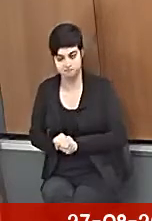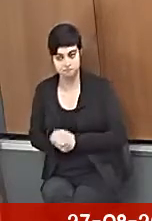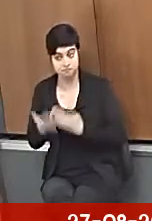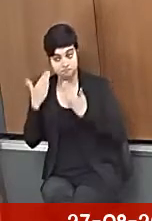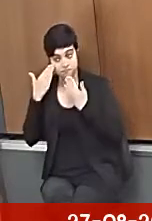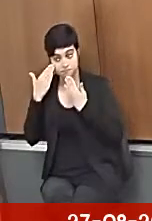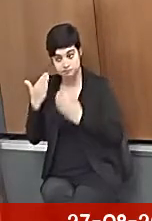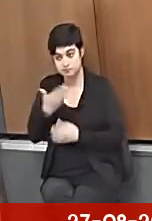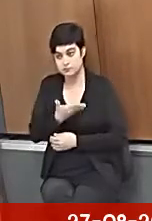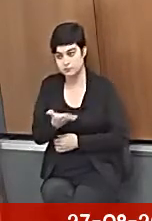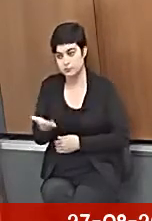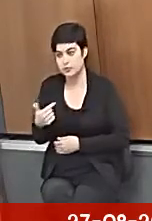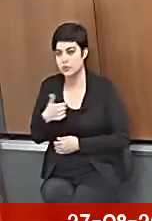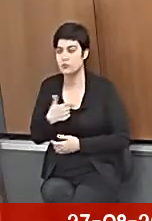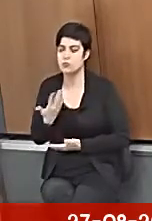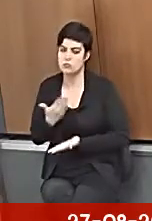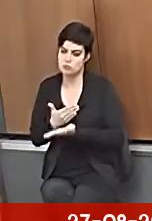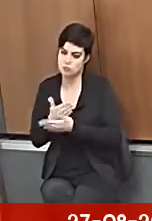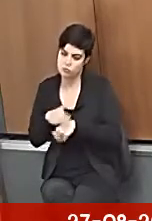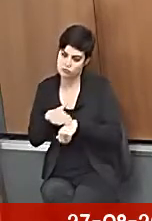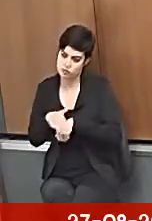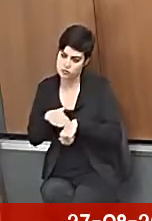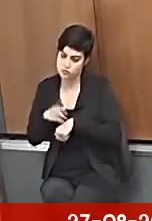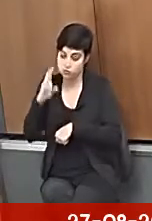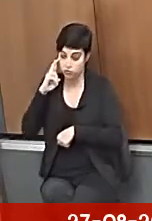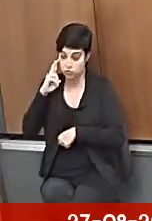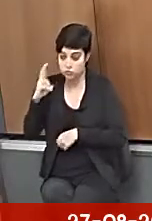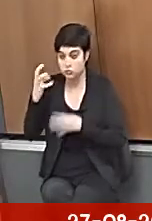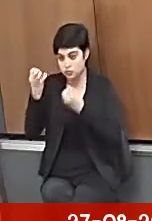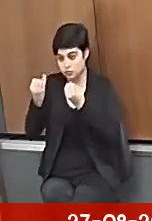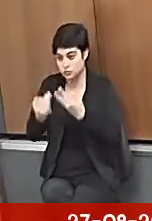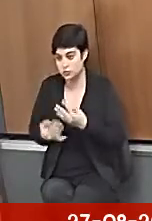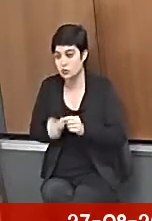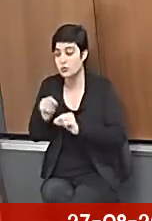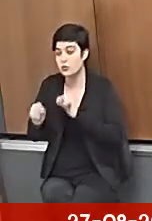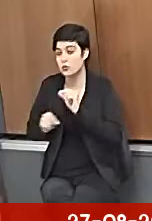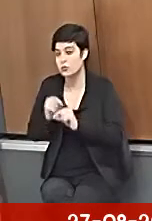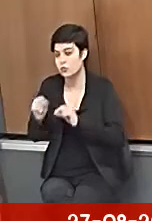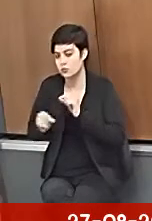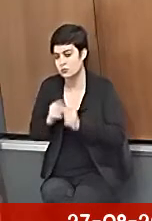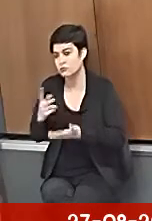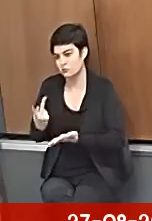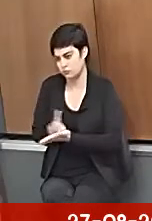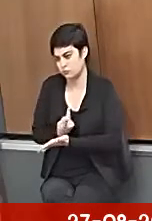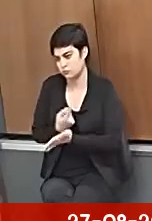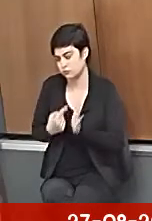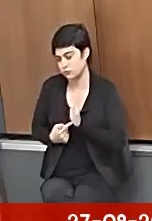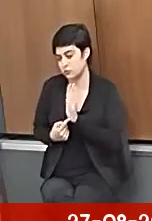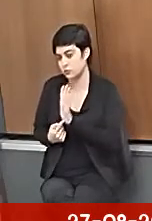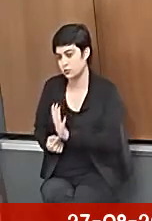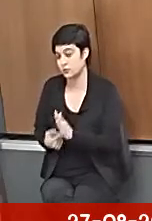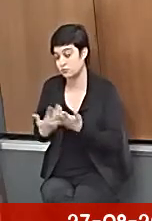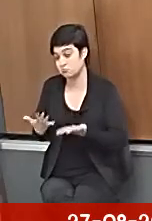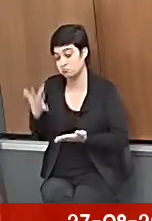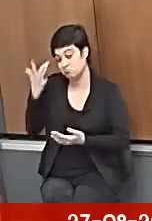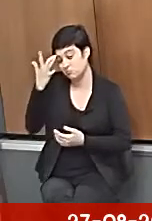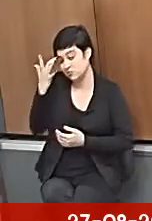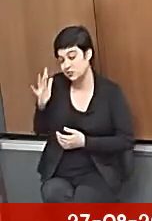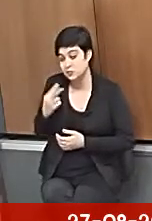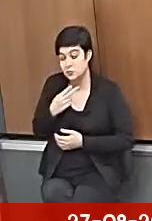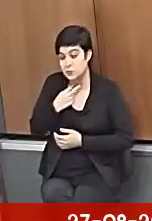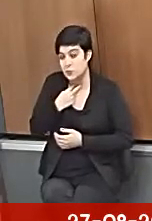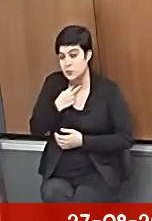certeza pra diretoria vou me esforçar para que eles vejam a importância dessa dessa sugestão tá bom não posso